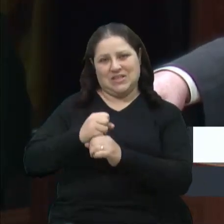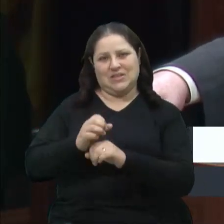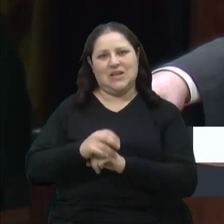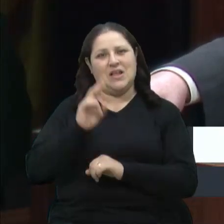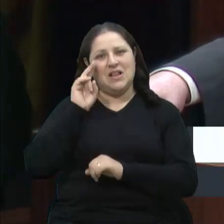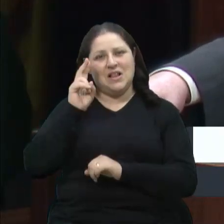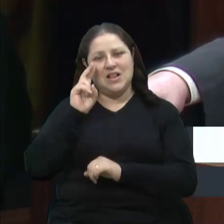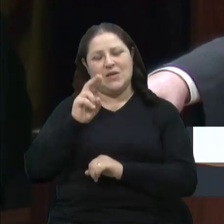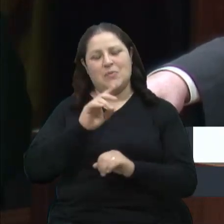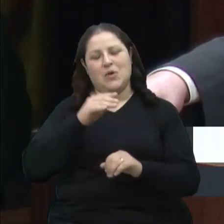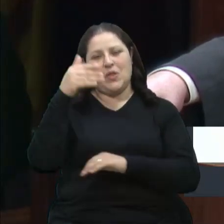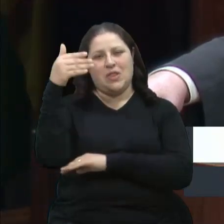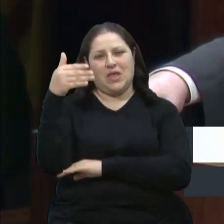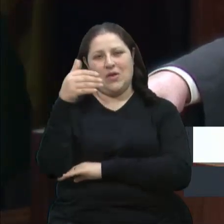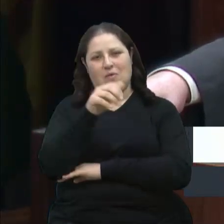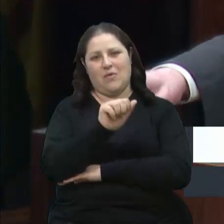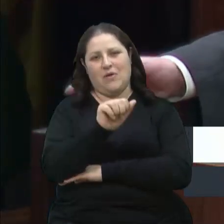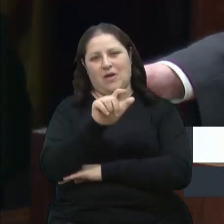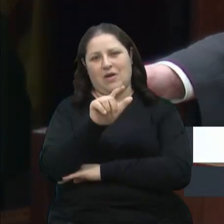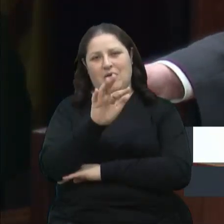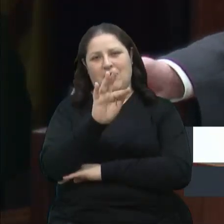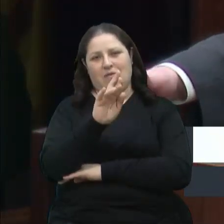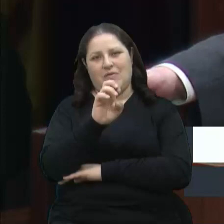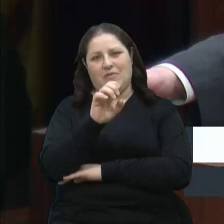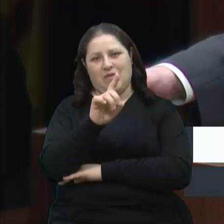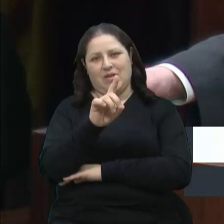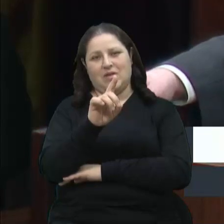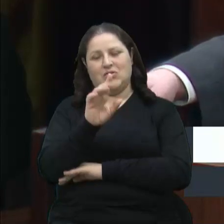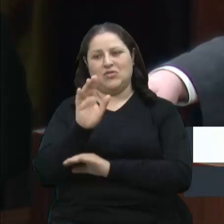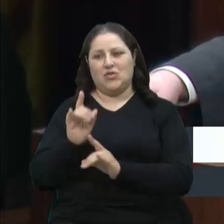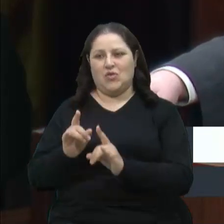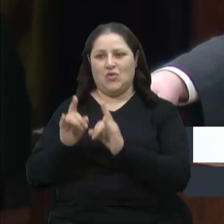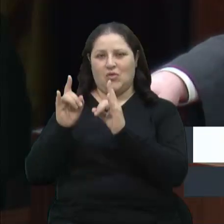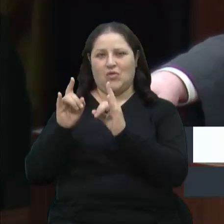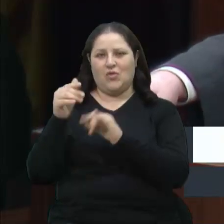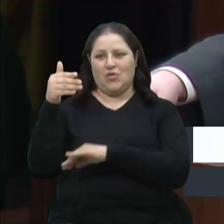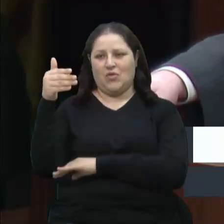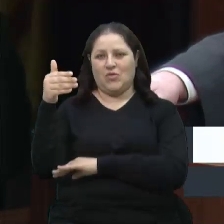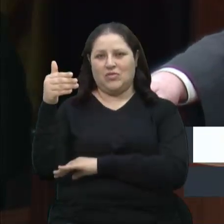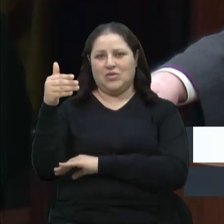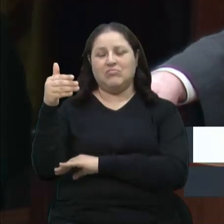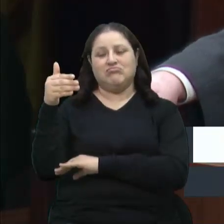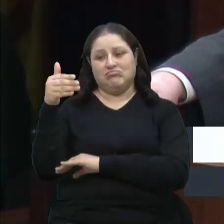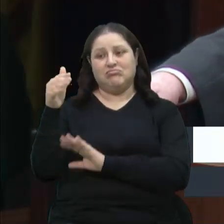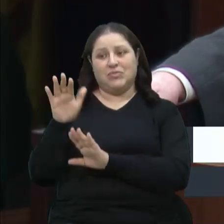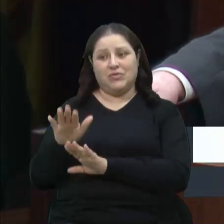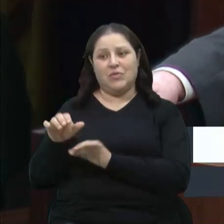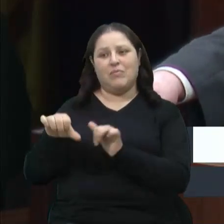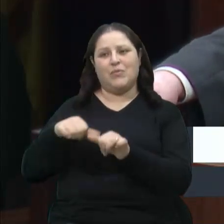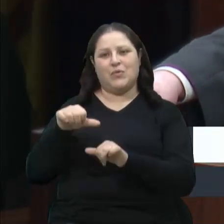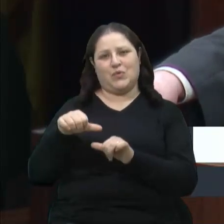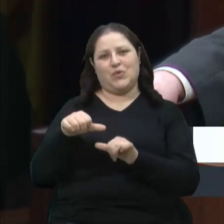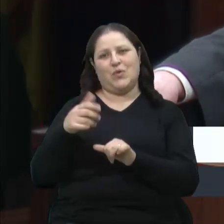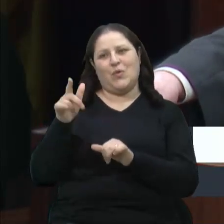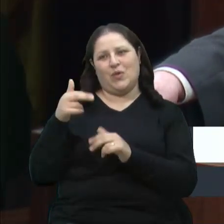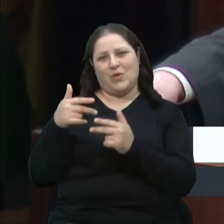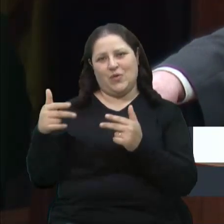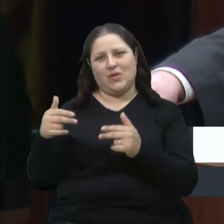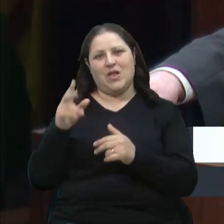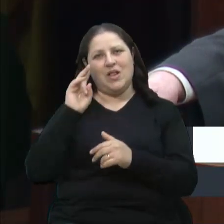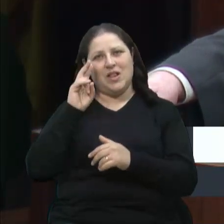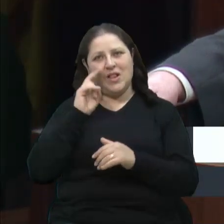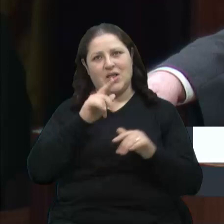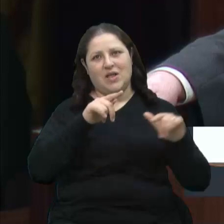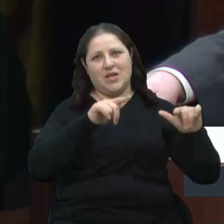Hotel Alfred, né, que está lá, mas não é mais hotel. Lembro do SEB, a